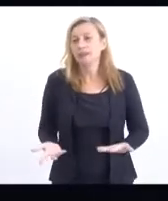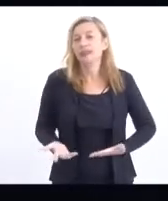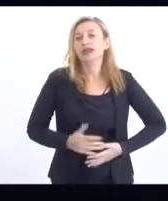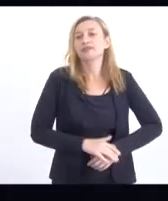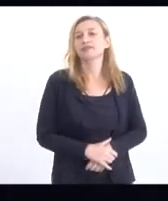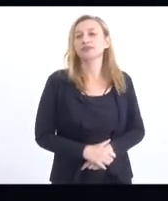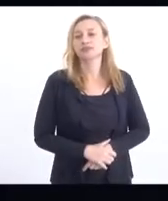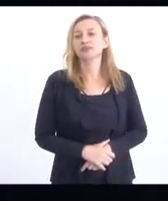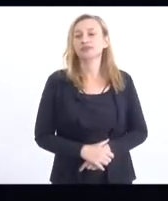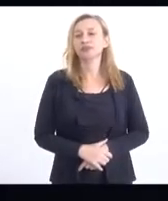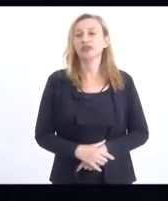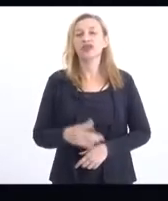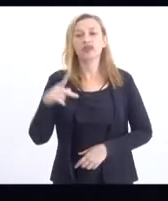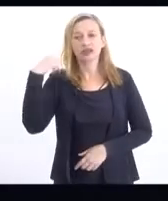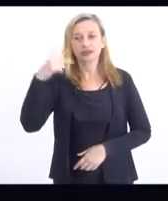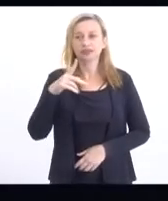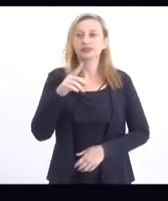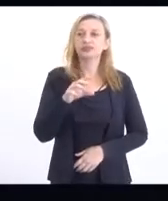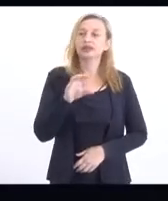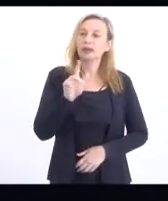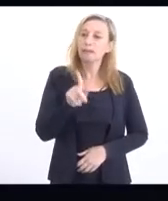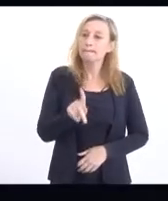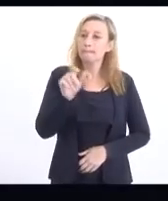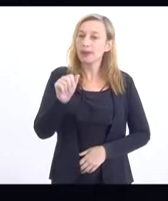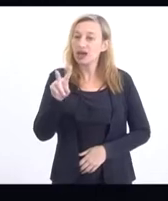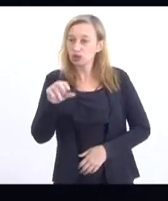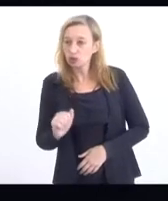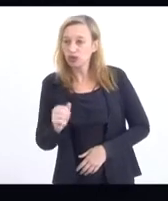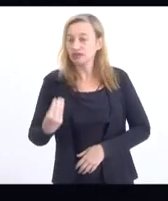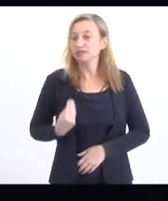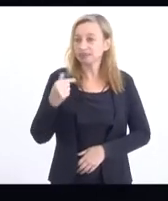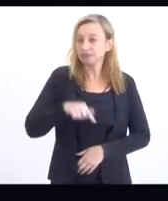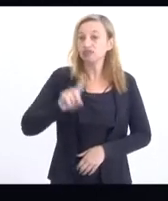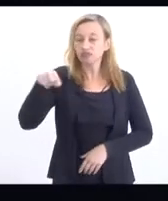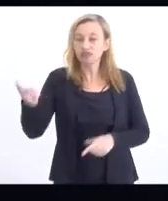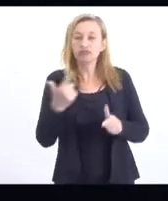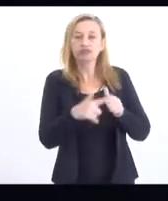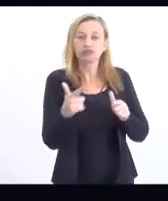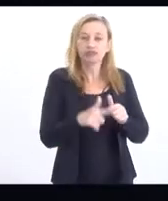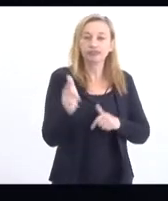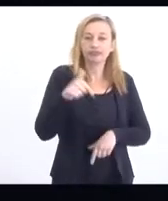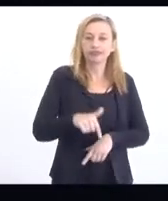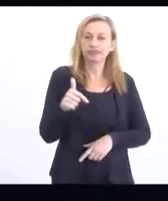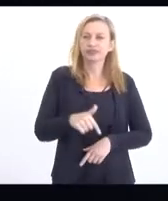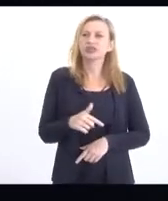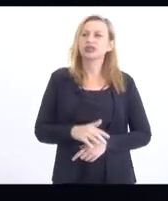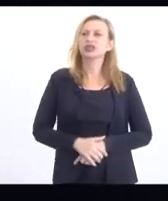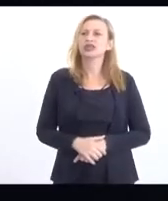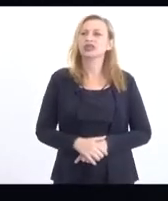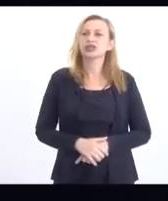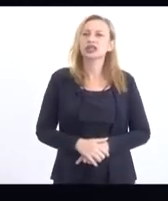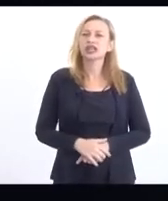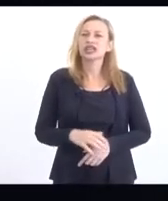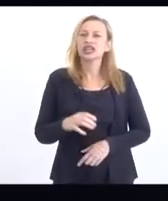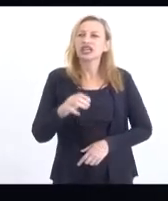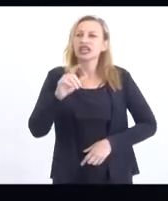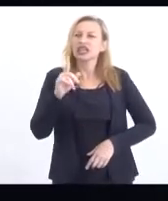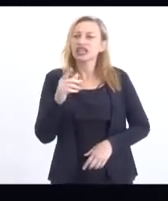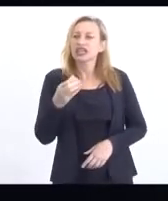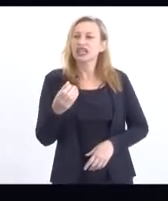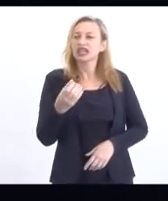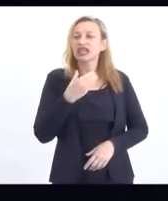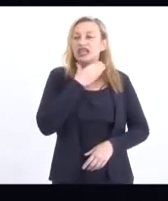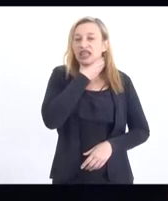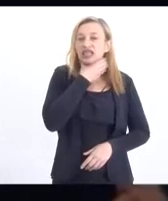Magalhães, vereador de Pado, que está aqui. Outro problema que nós temos aqui na nossa região é a crise hídrica, é a questão